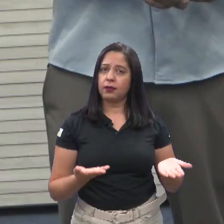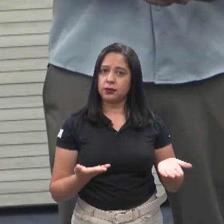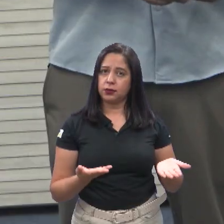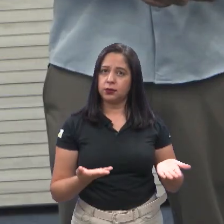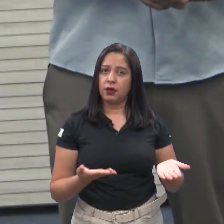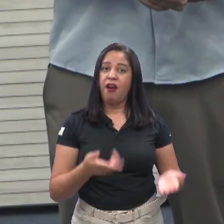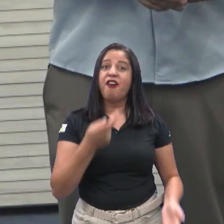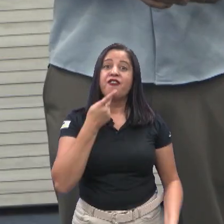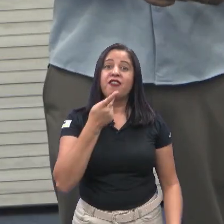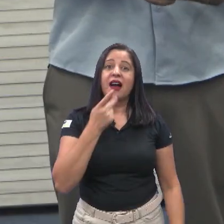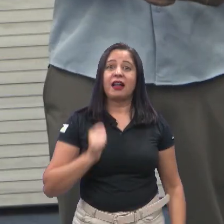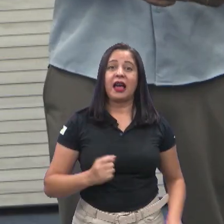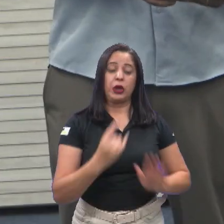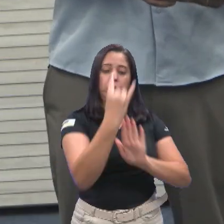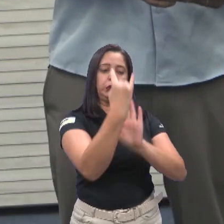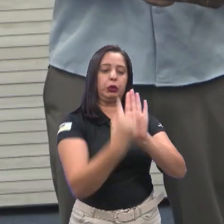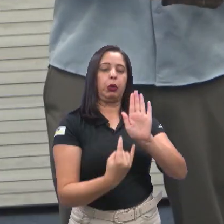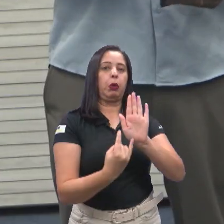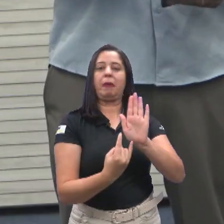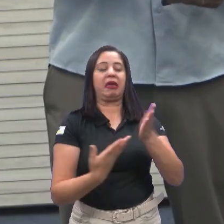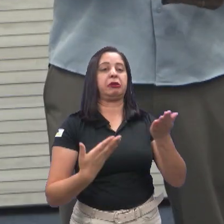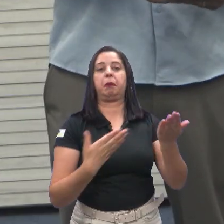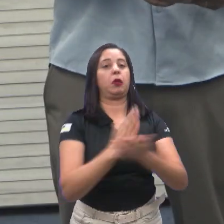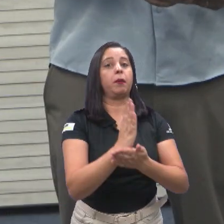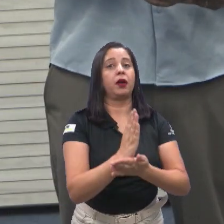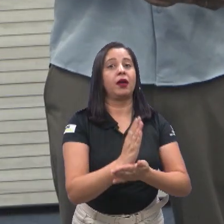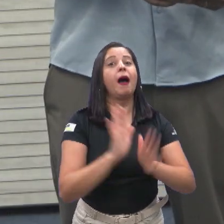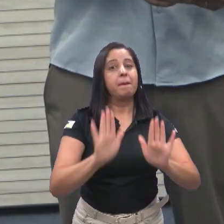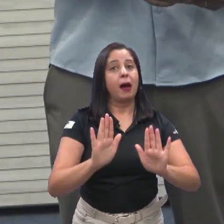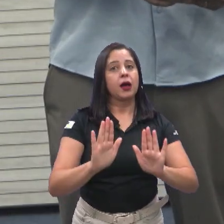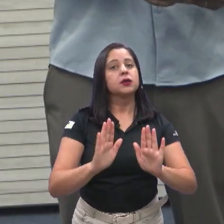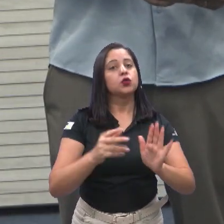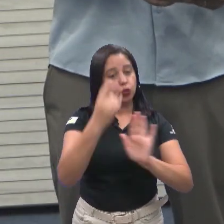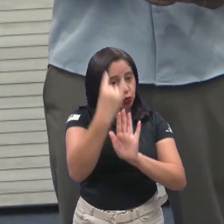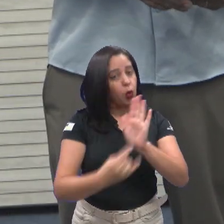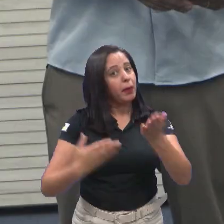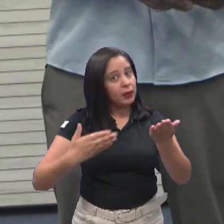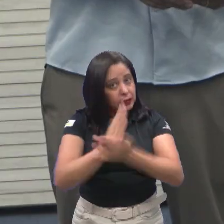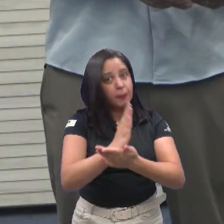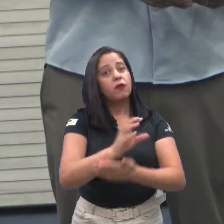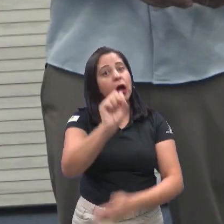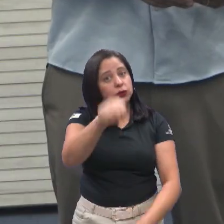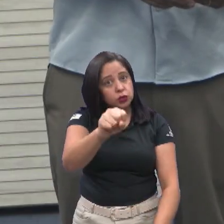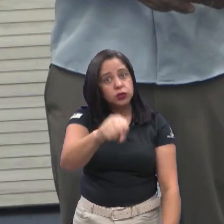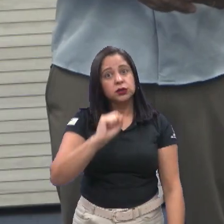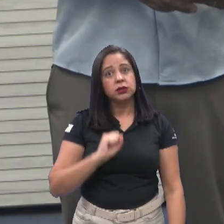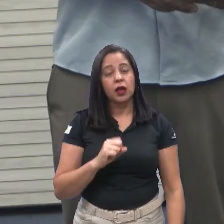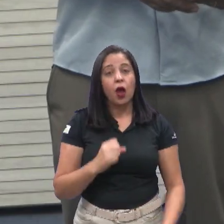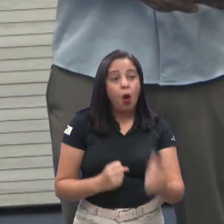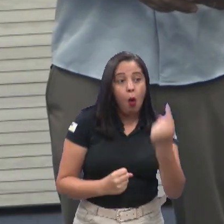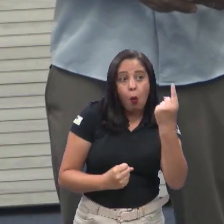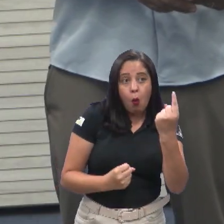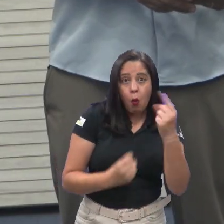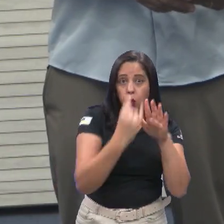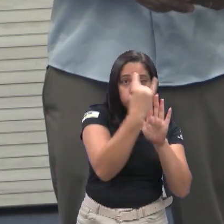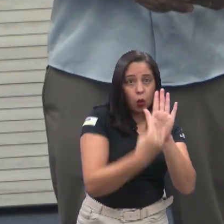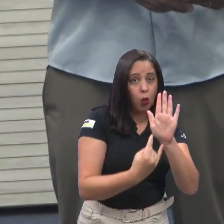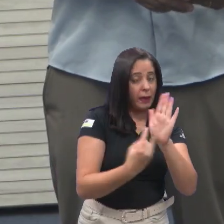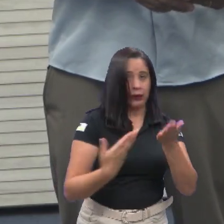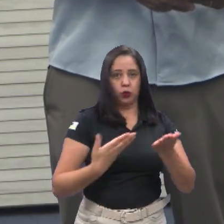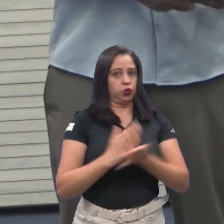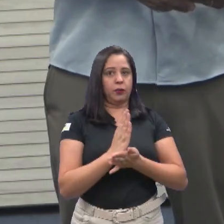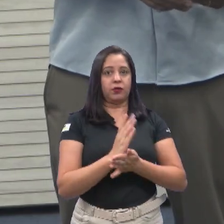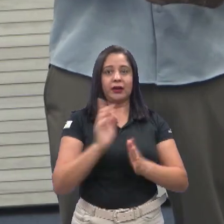dizer que foi reprovado, sendo que, na realidade, foi aprovado. Ou seja, usar um requerimento que foi reprovado em detrimento de todos os outros que